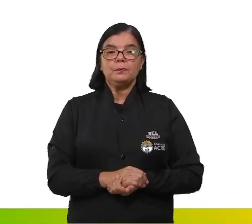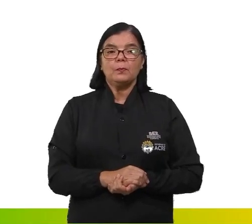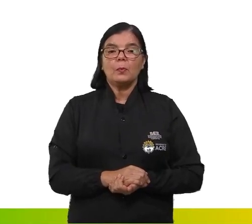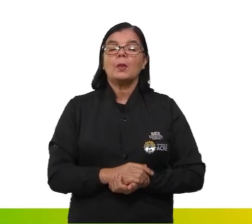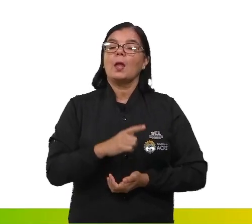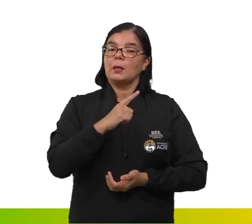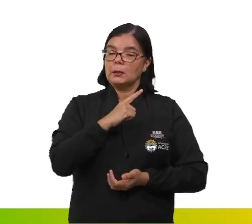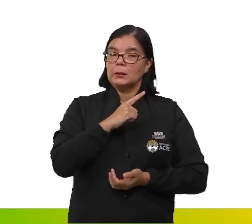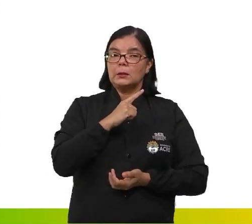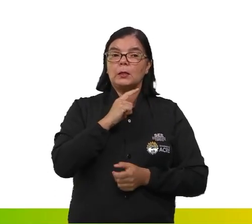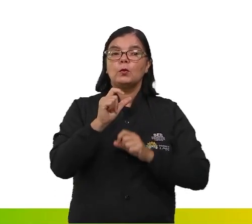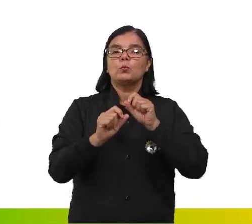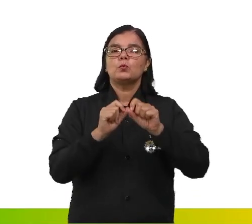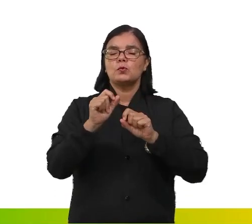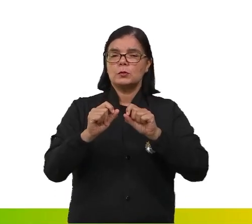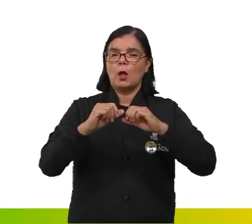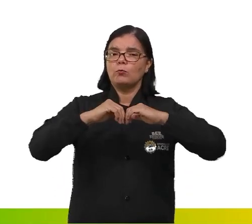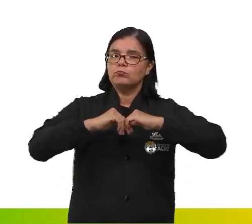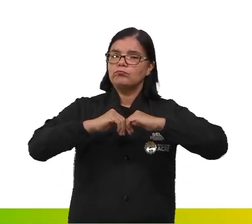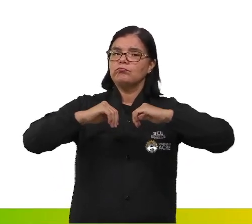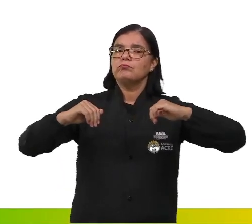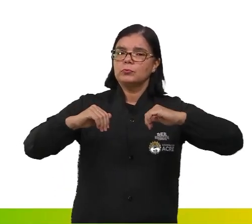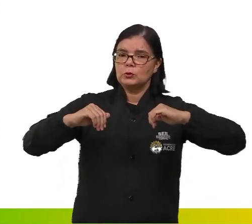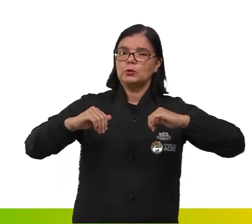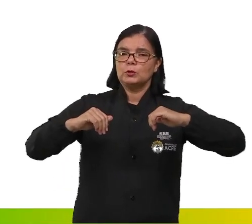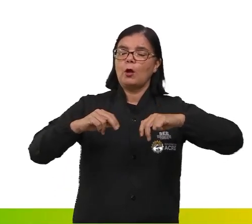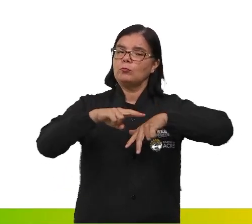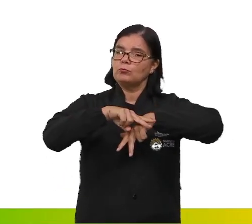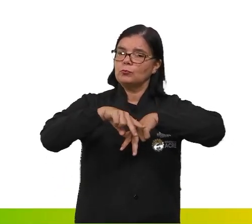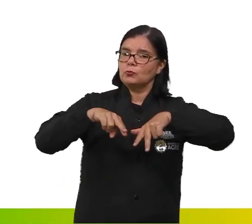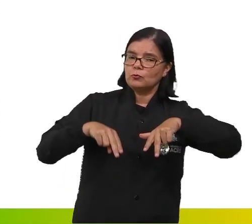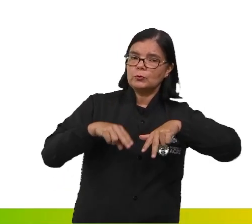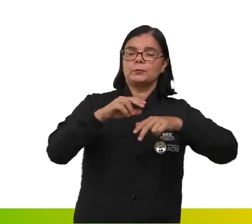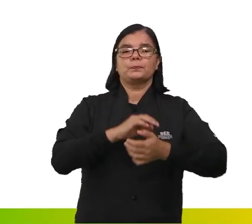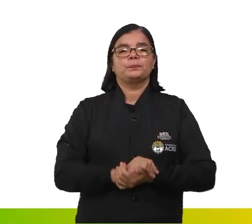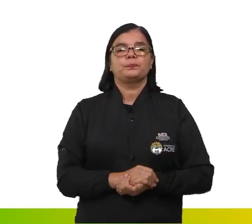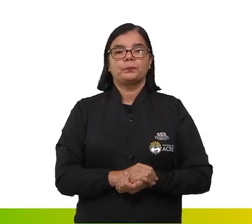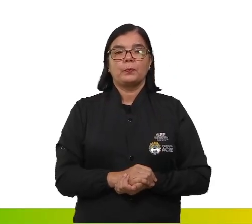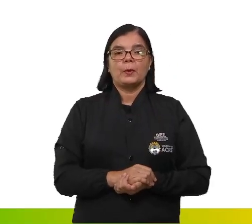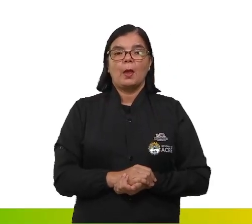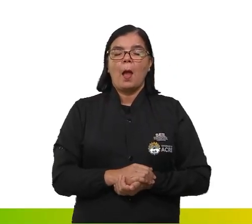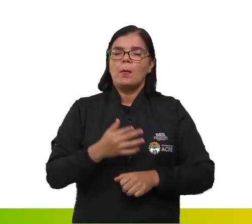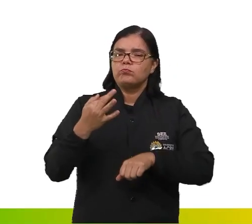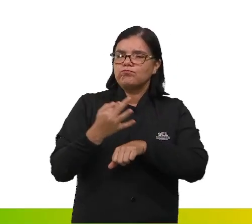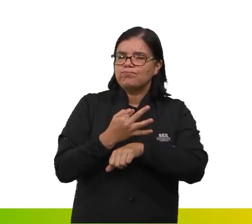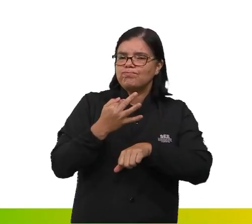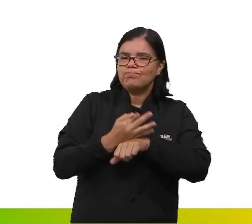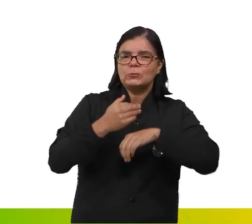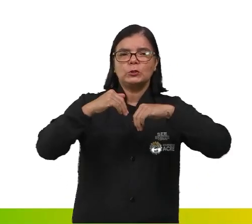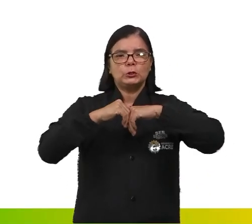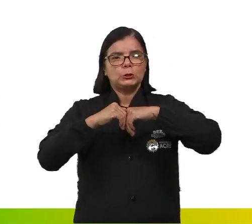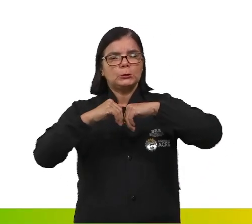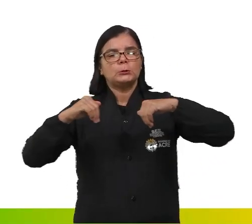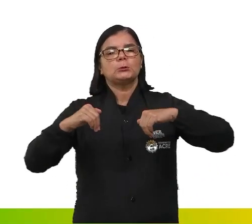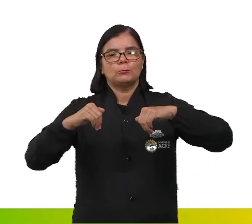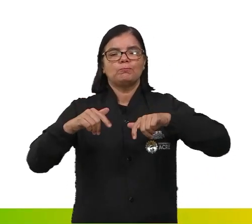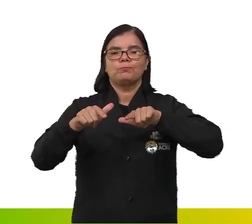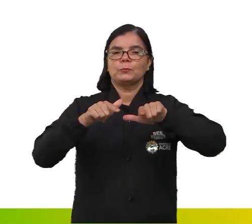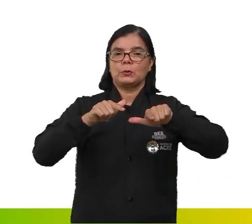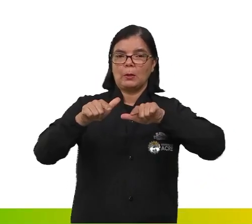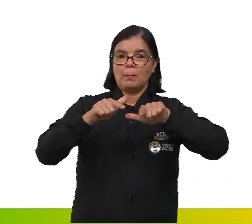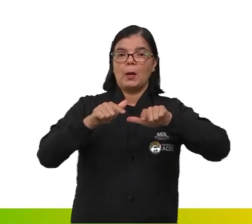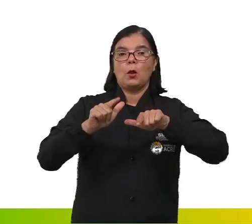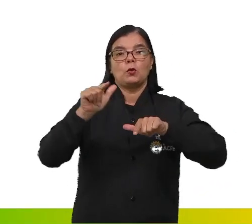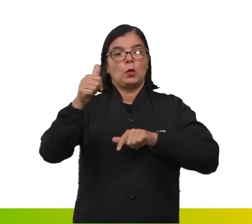então agora, divisão sexual do trabalho. A persistência de uma divisão sexual